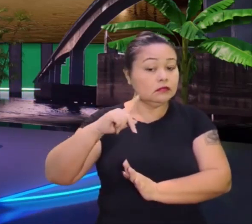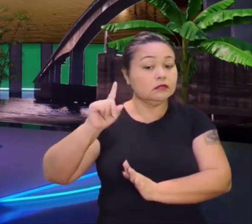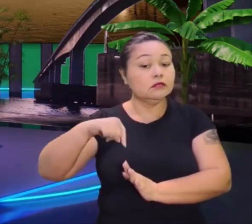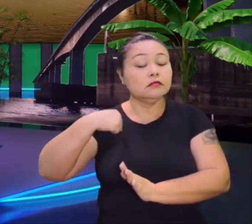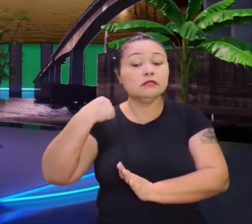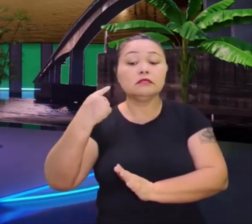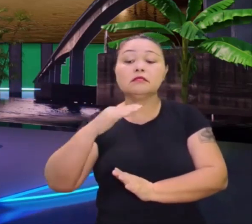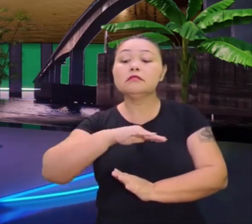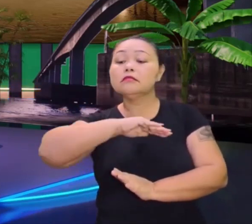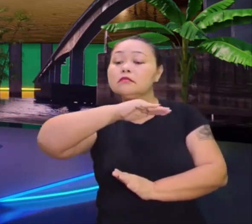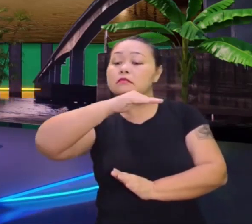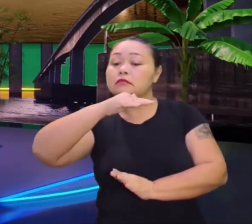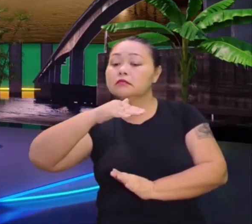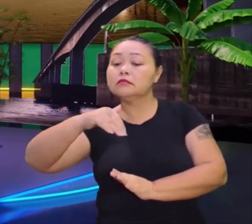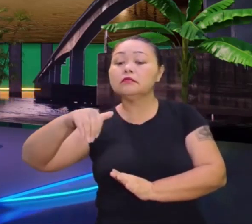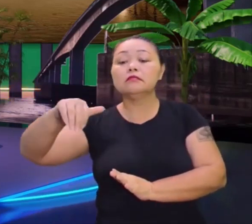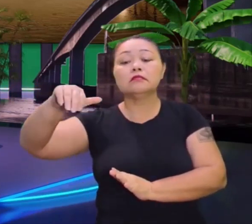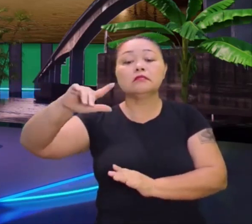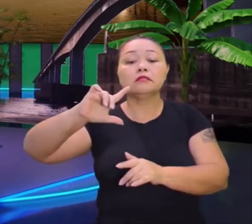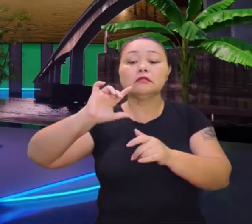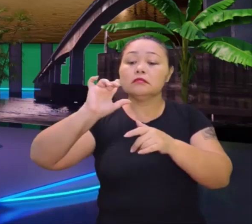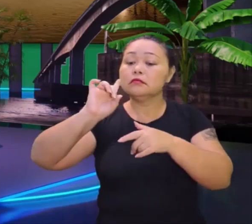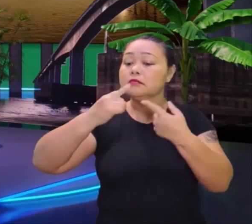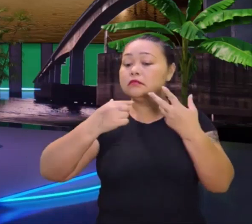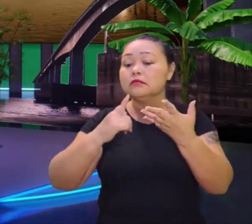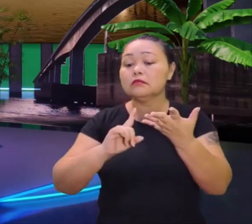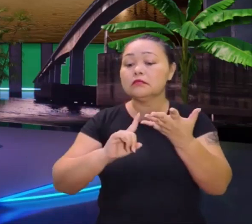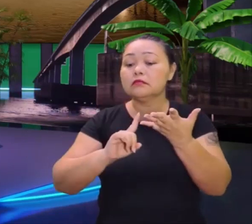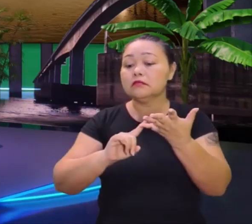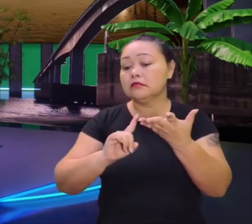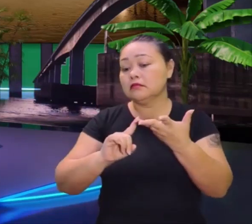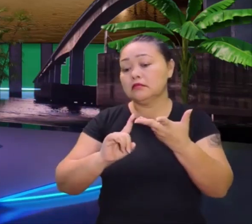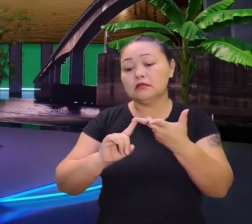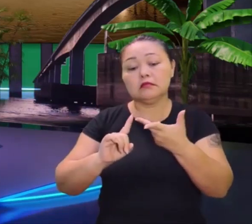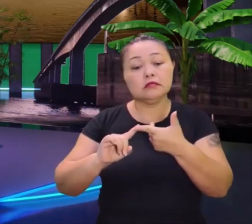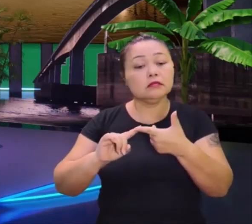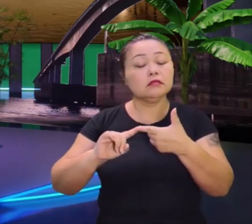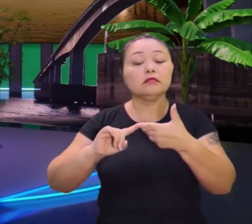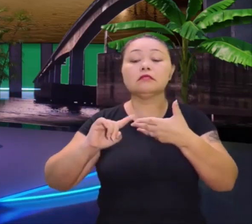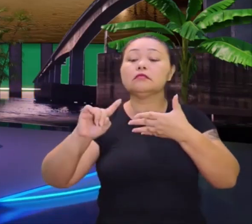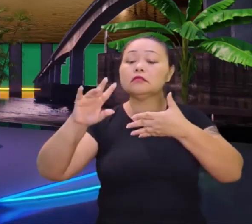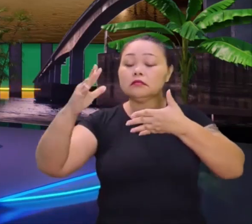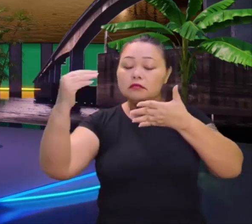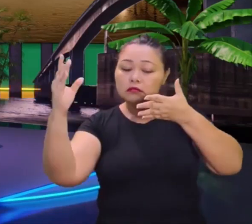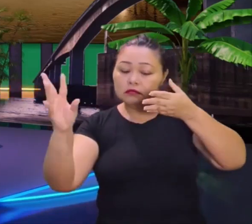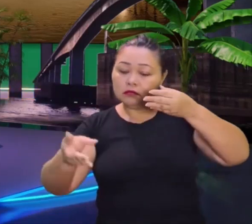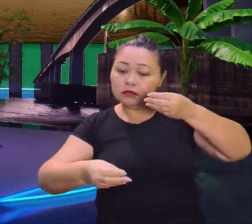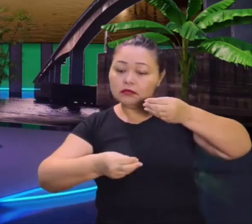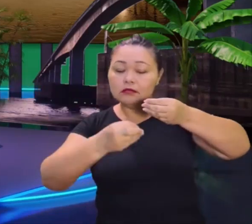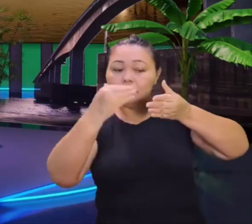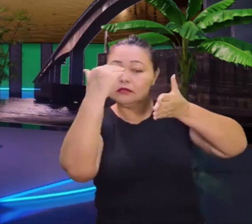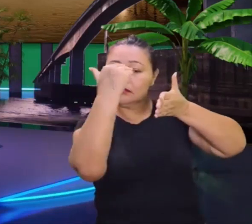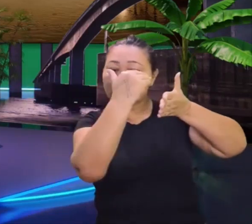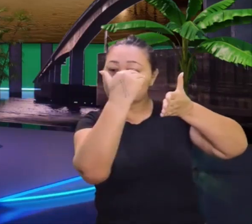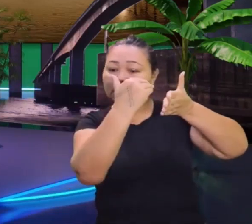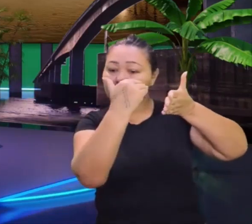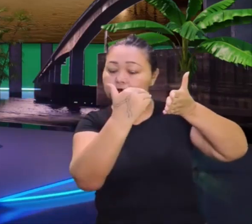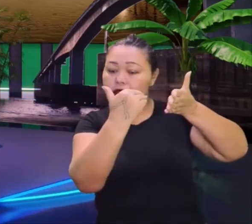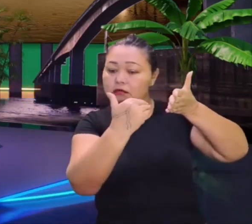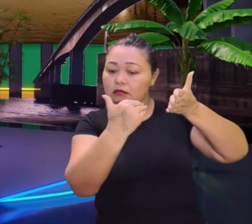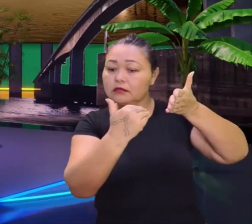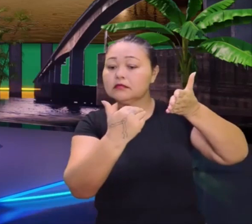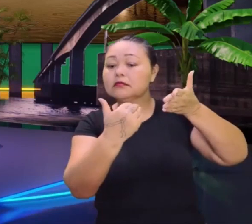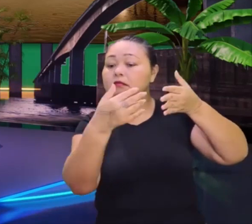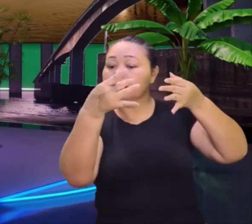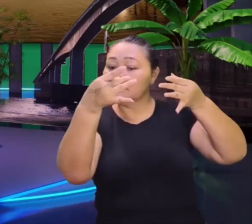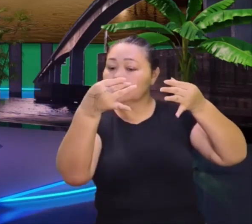nossa demografia, etc. Exato. Então, É isso, Rogério. nossa ementa aí está rica de detalhes sobre esse estado